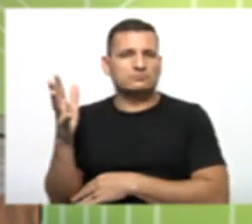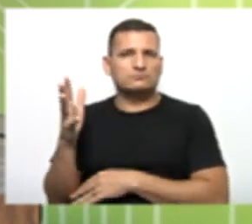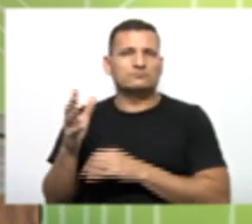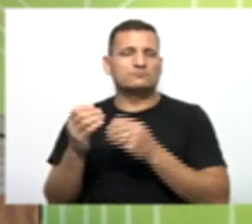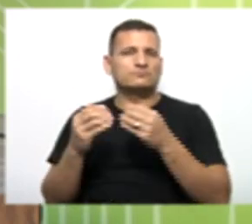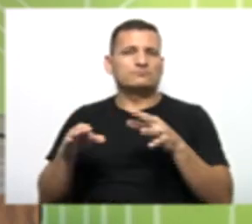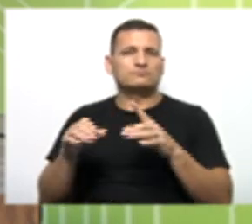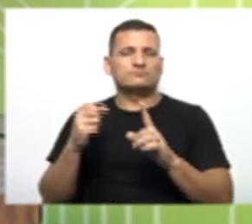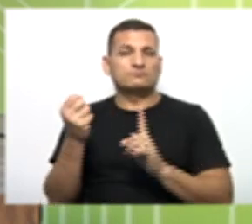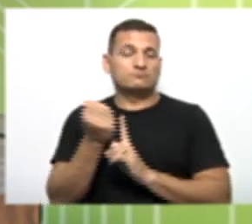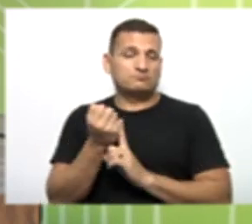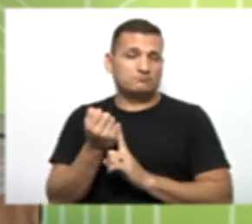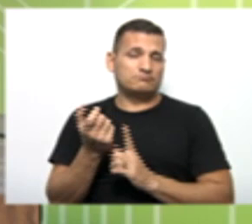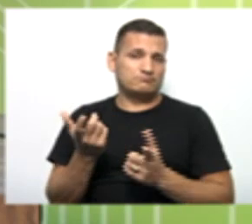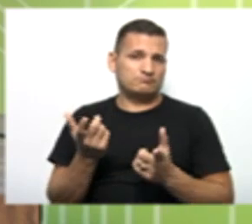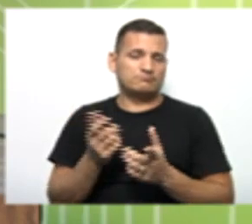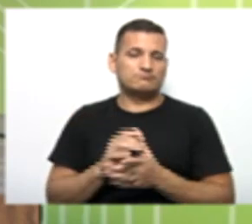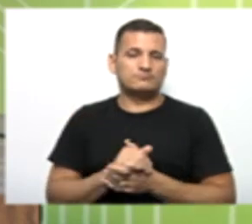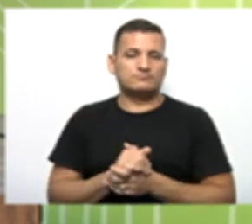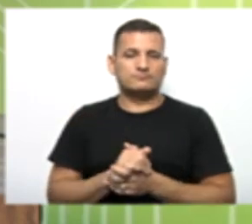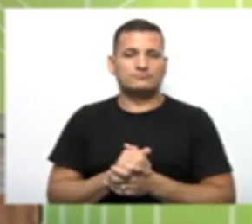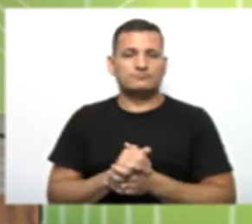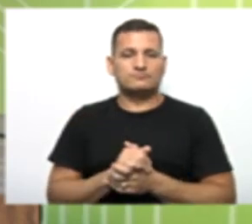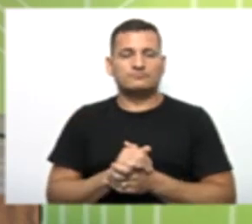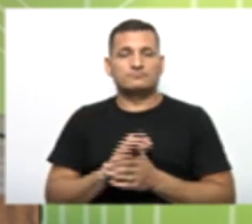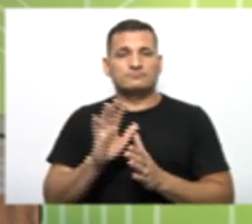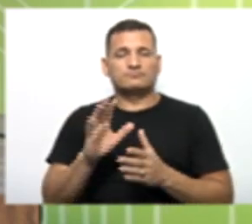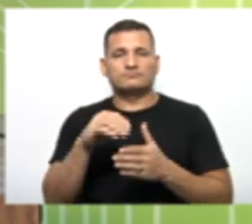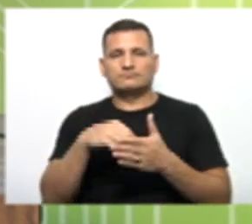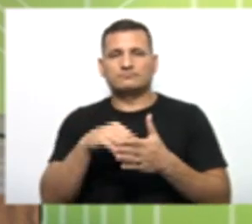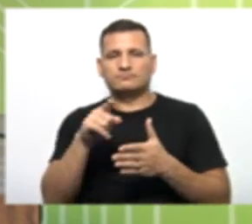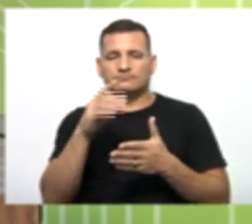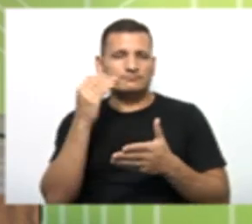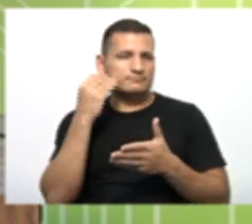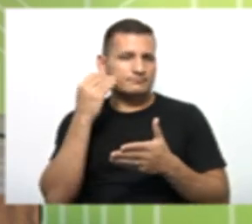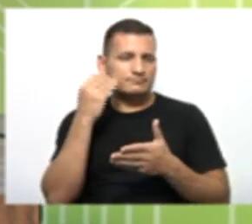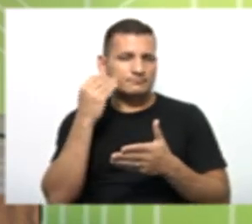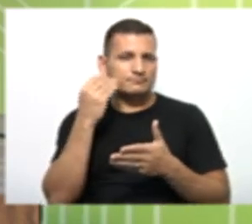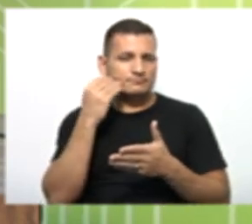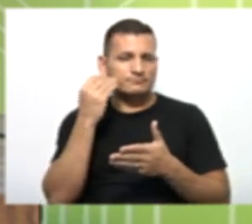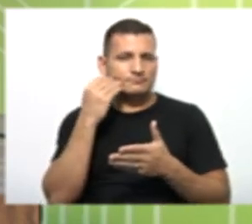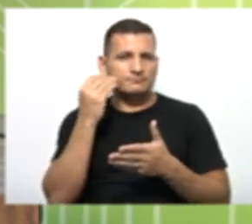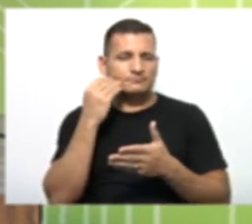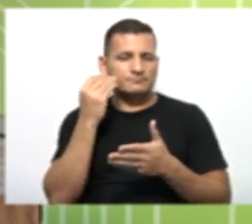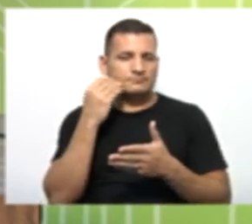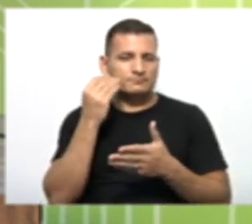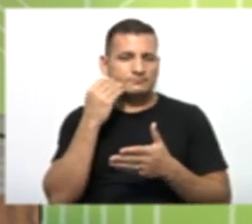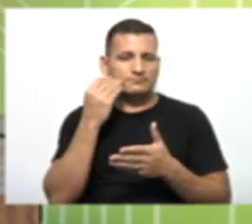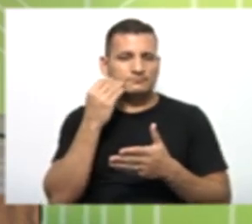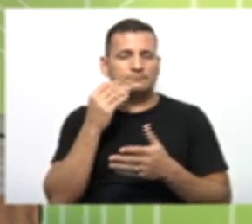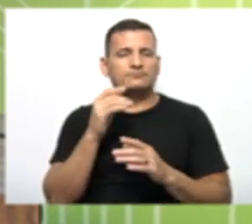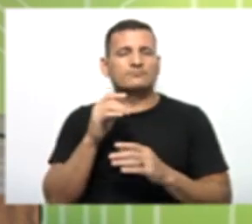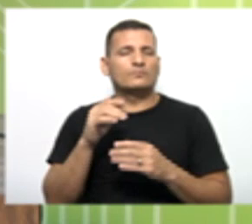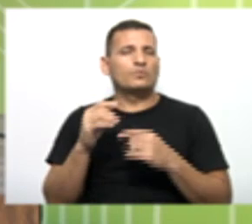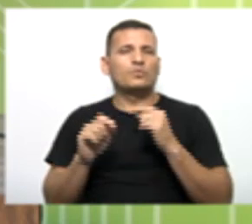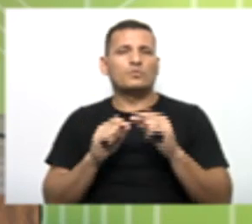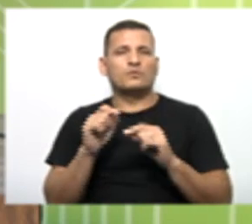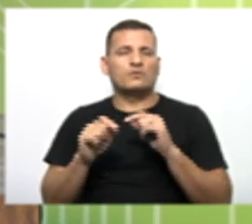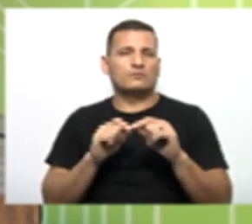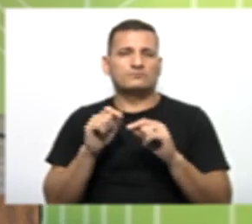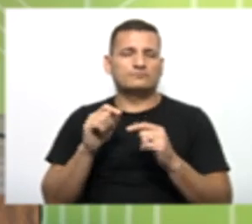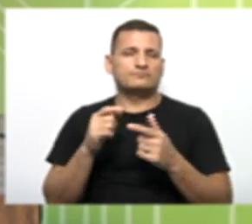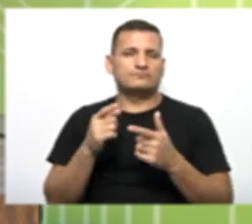também causar. Dentro disso, vocês vão verificar agora quais as ações que